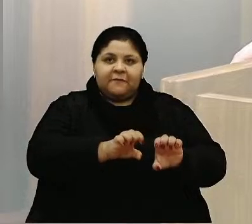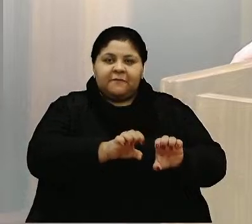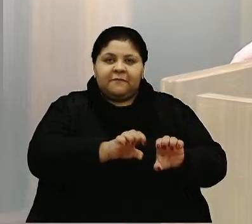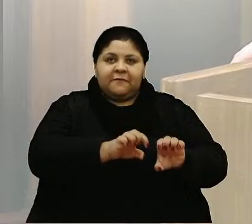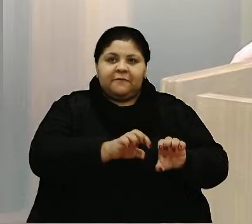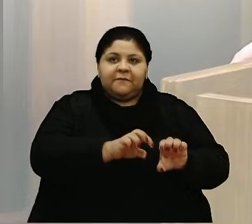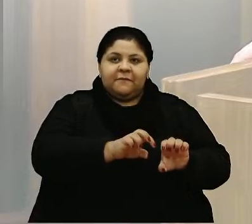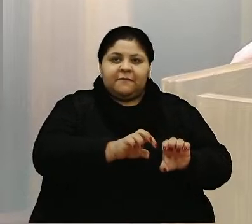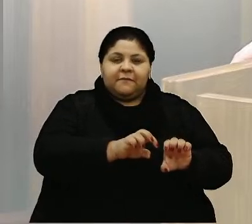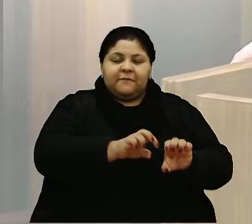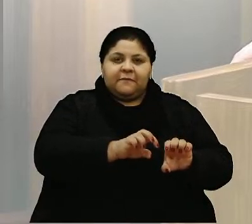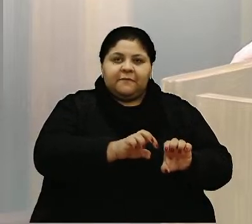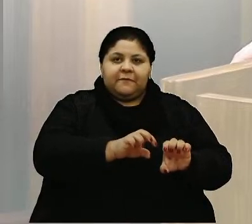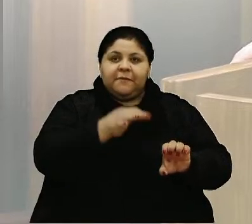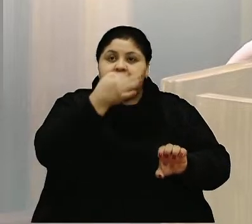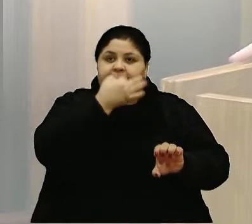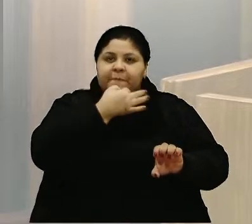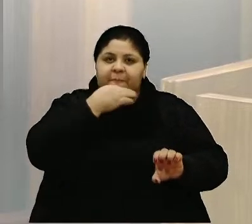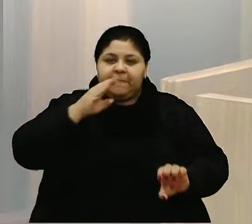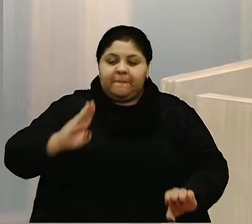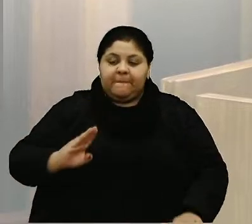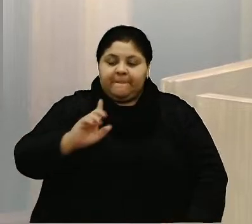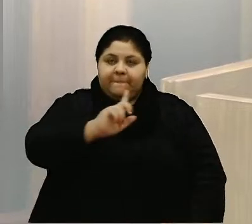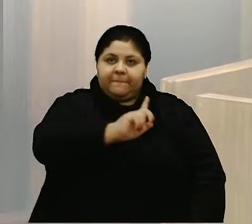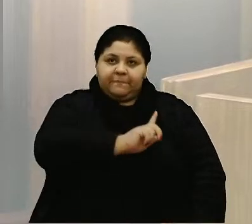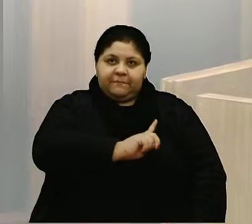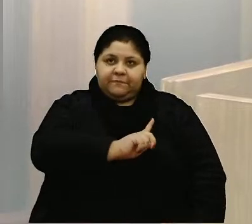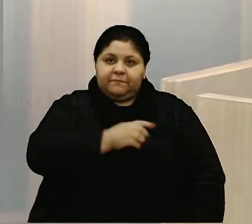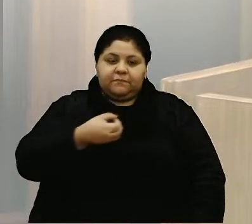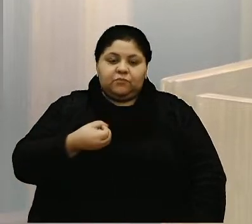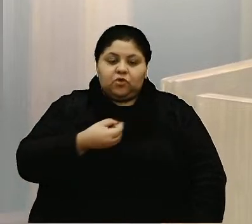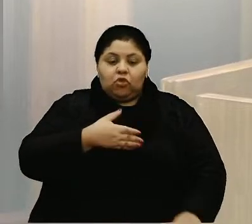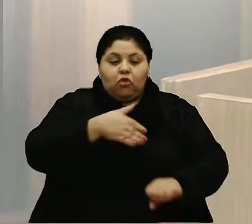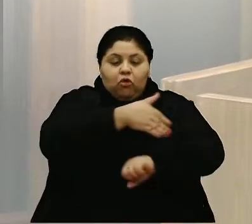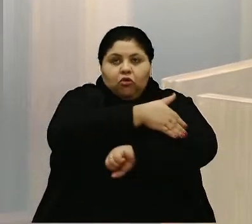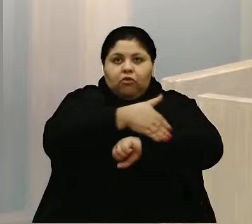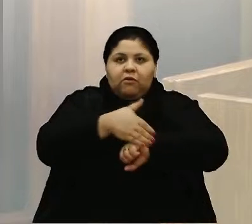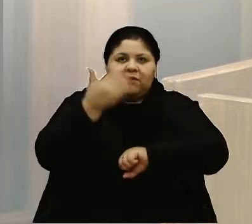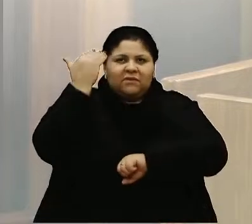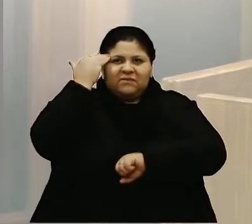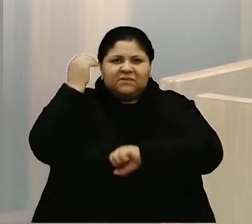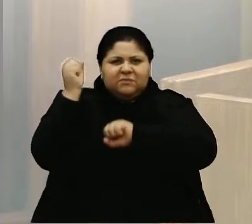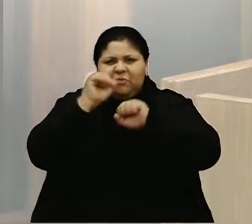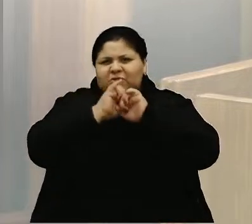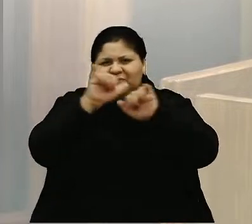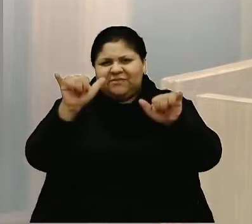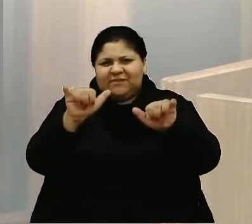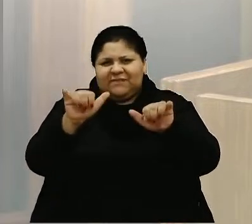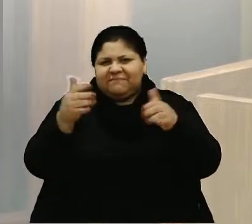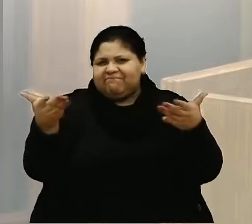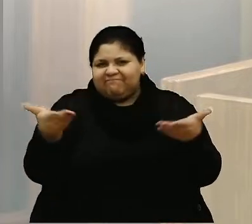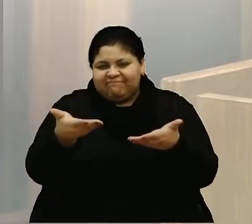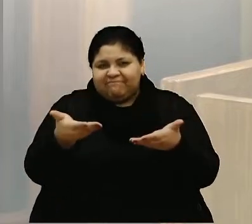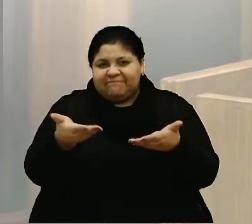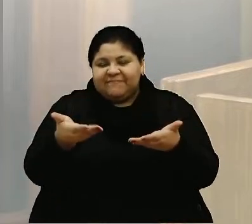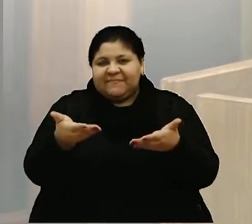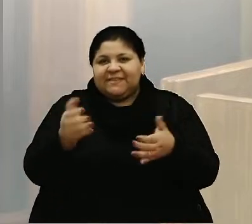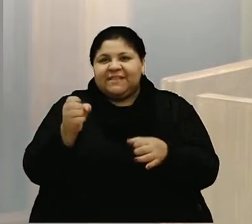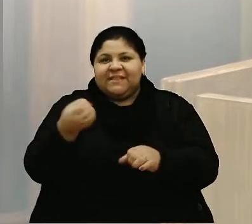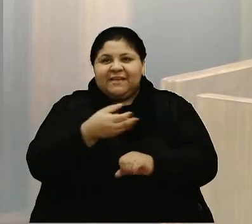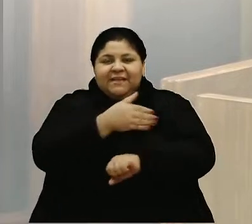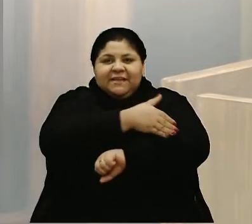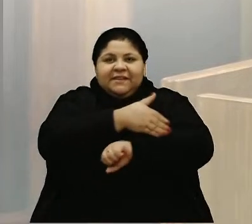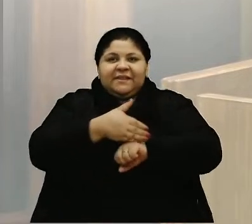Caxias e TerraSol Bento. O novo endereço, eu não sei se podia anunciar isso, mas eu já vou anunciar. O novo endereço da